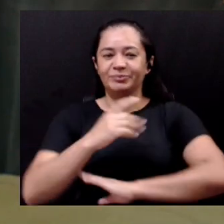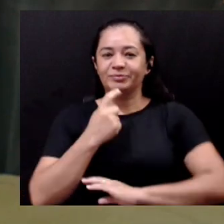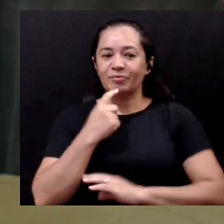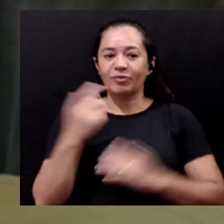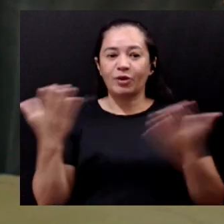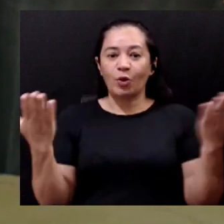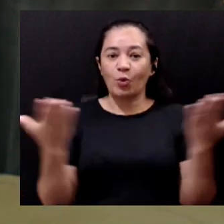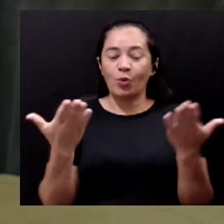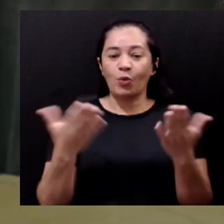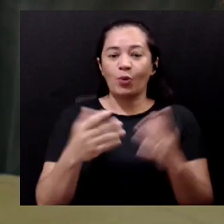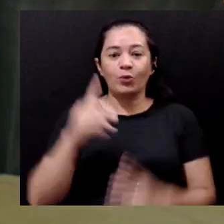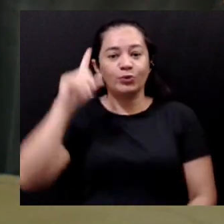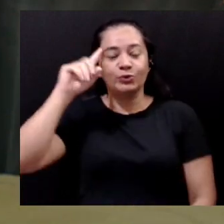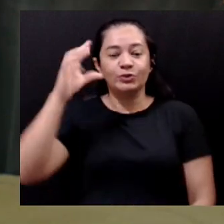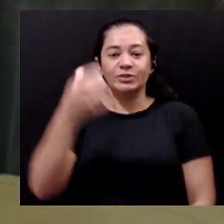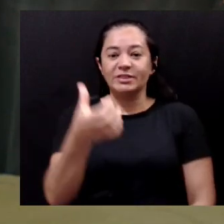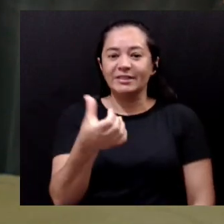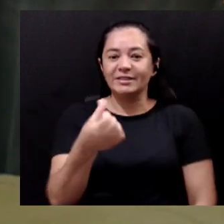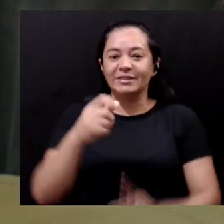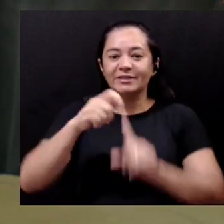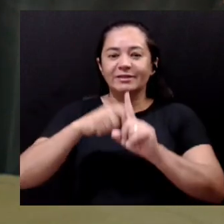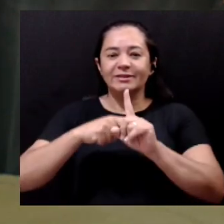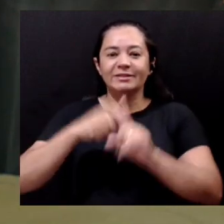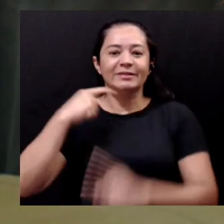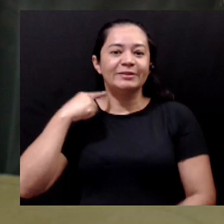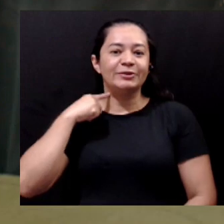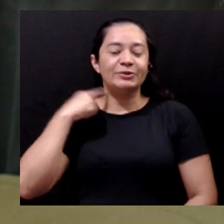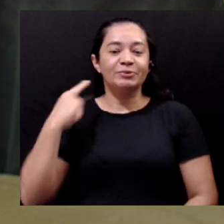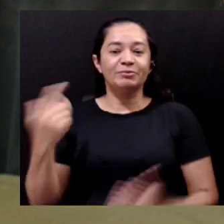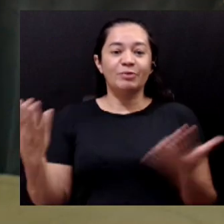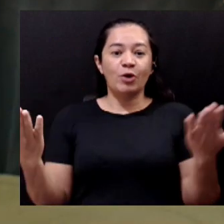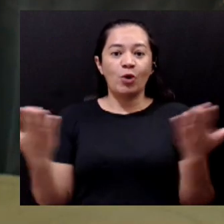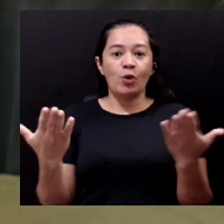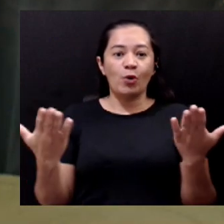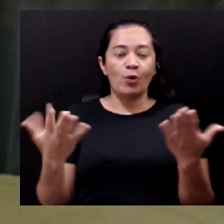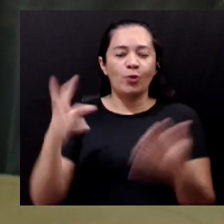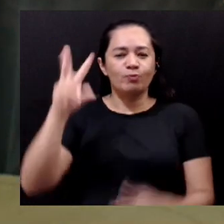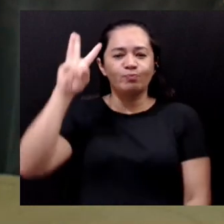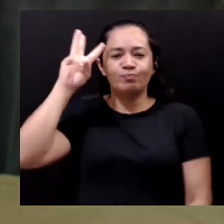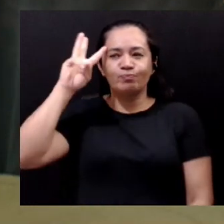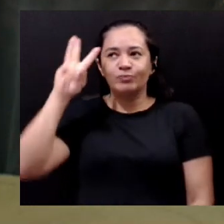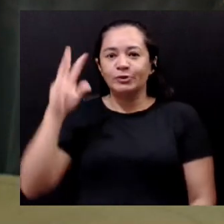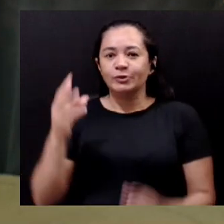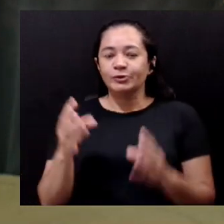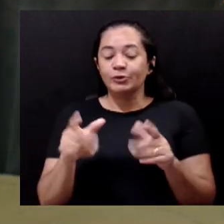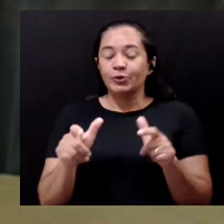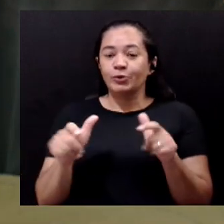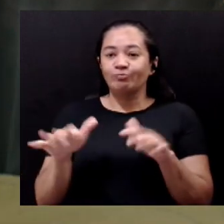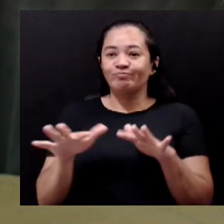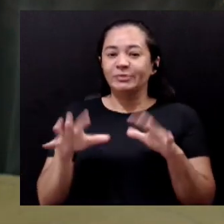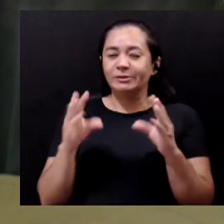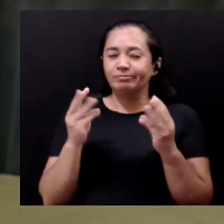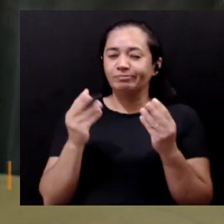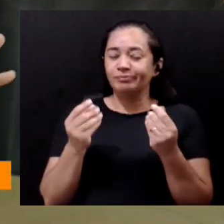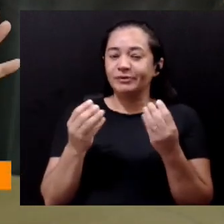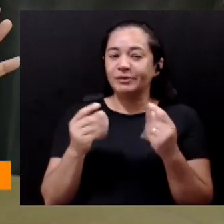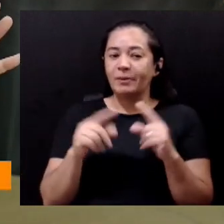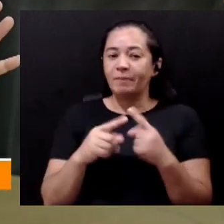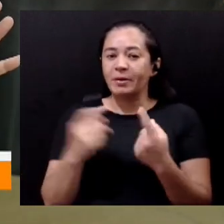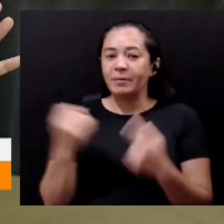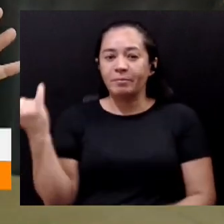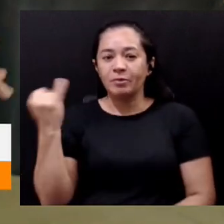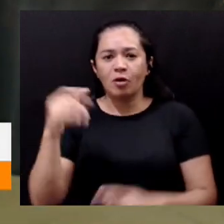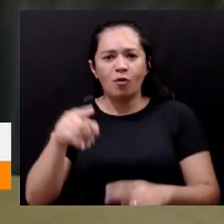hoje é terça-feira, e o Estúdio Câmara entra em um terreno delicado, mas essencial. Quem nunca ouviu a frase